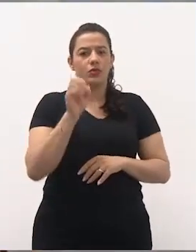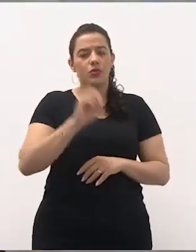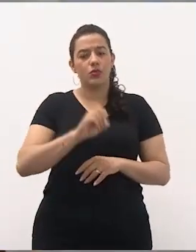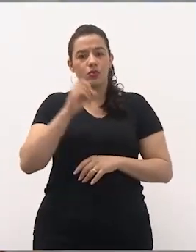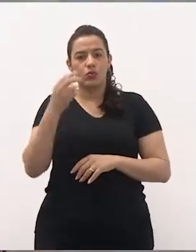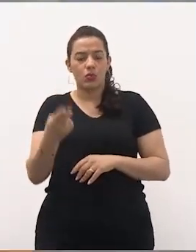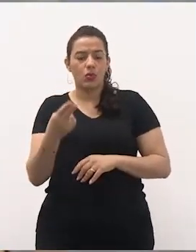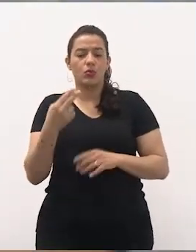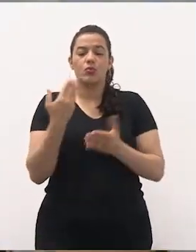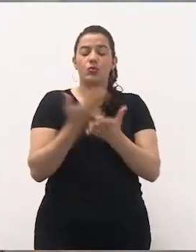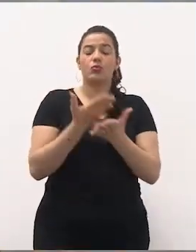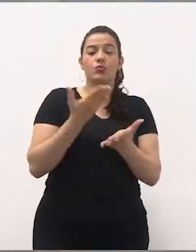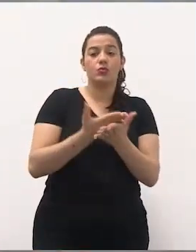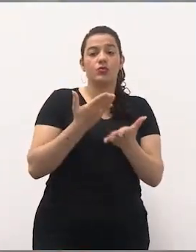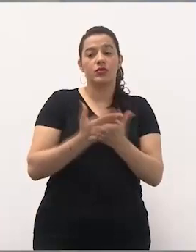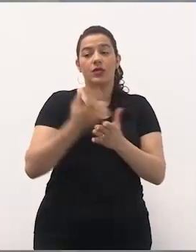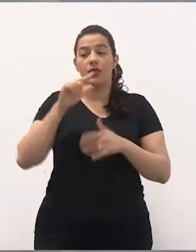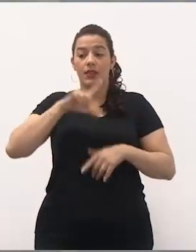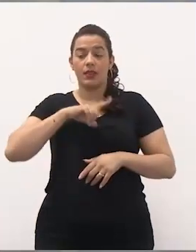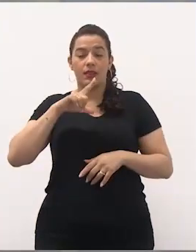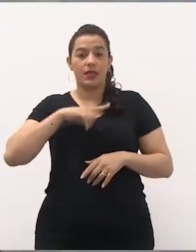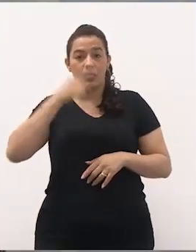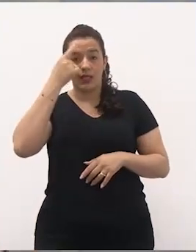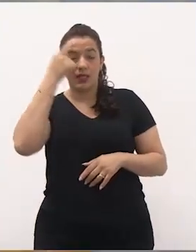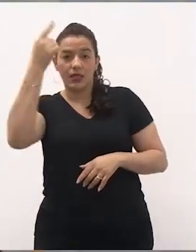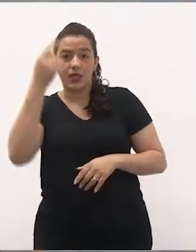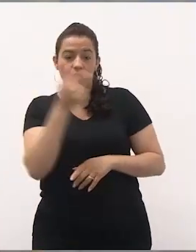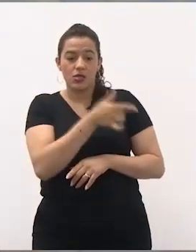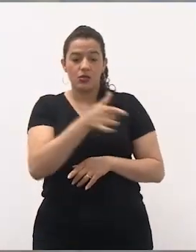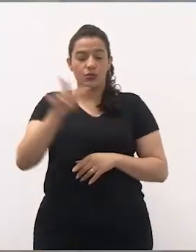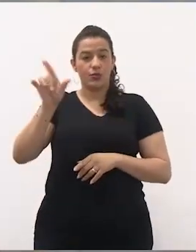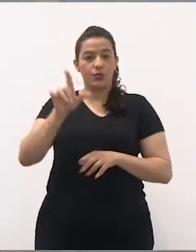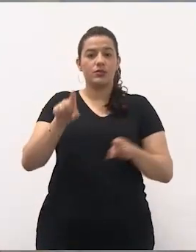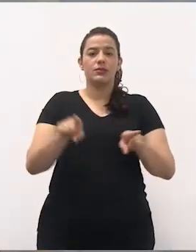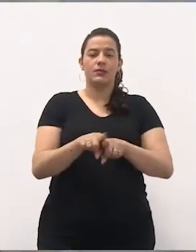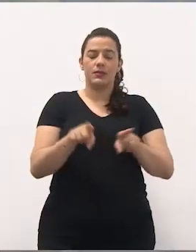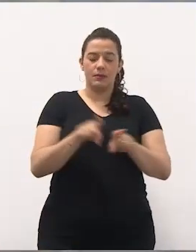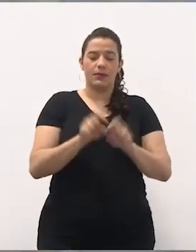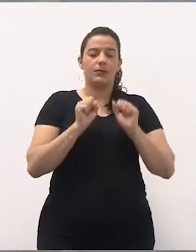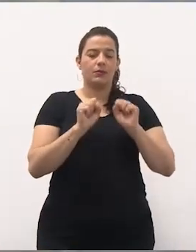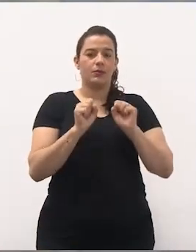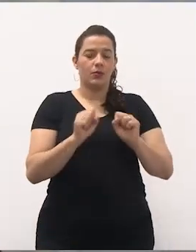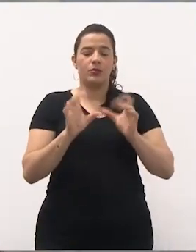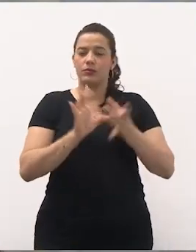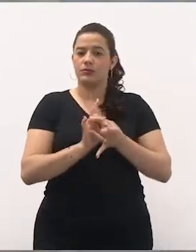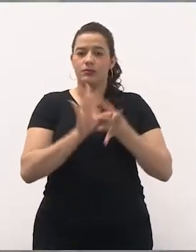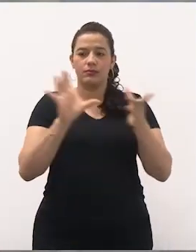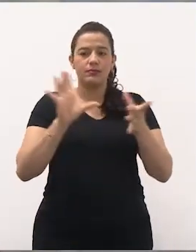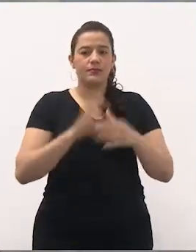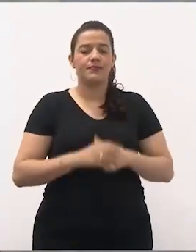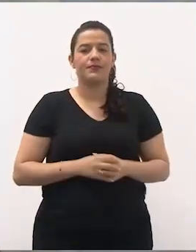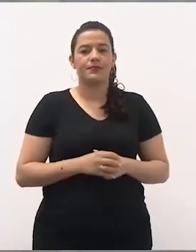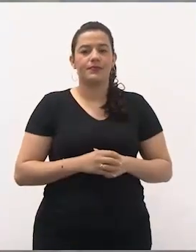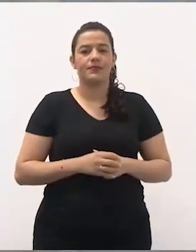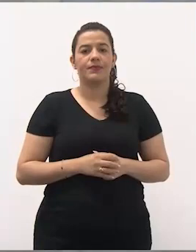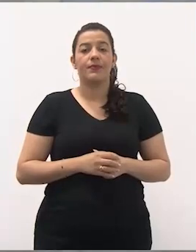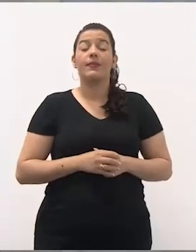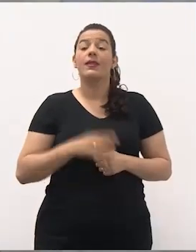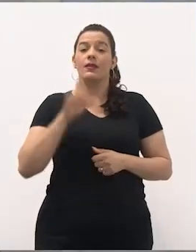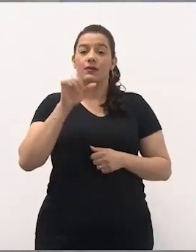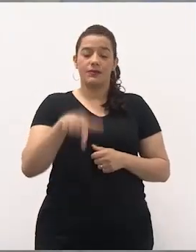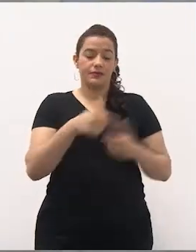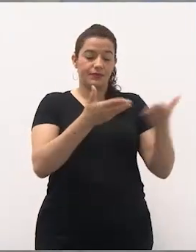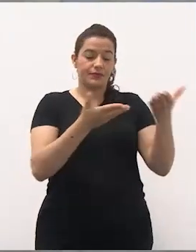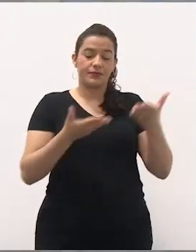alguém da unidade escolar tem ideia de uma outra ação que possa agregar, também pode ser. Então, é um